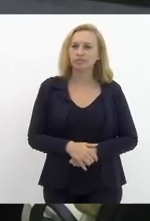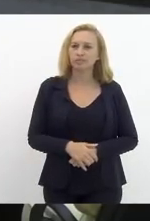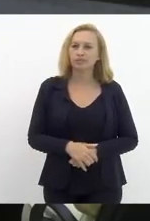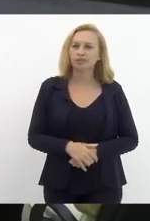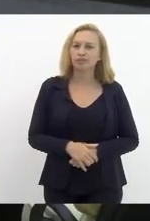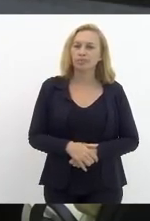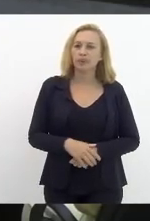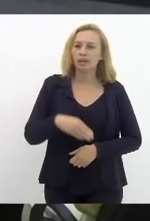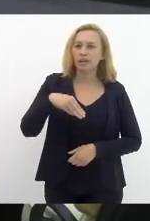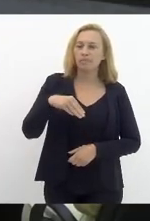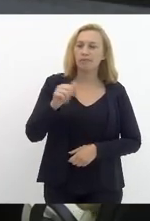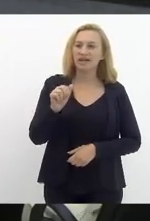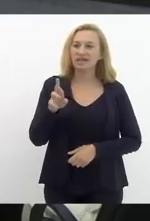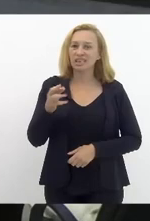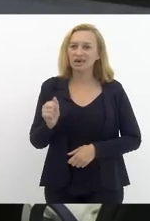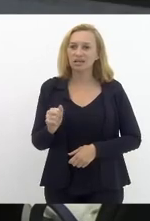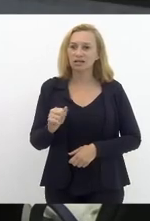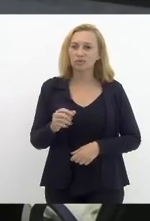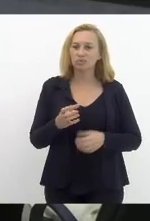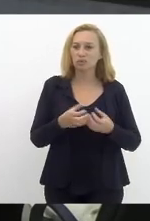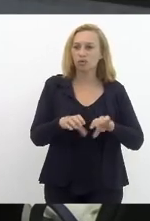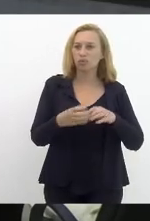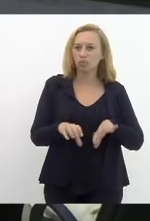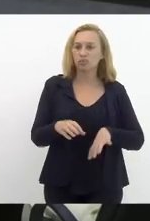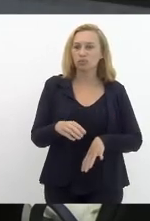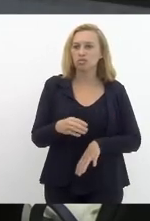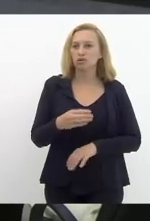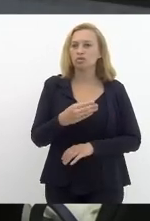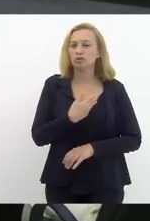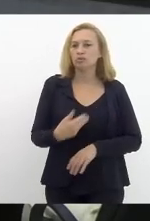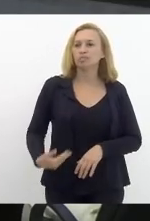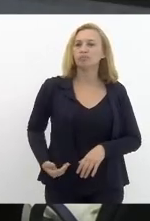madrinha do concurso público, a Raquel Stasiak, nossa querida amiga.